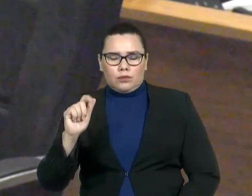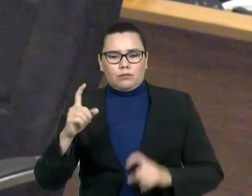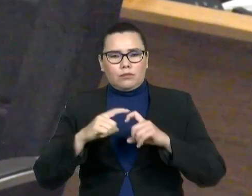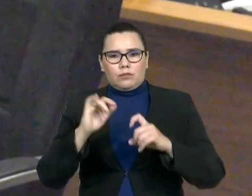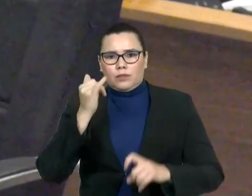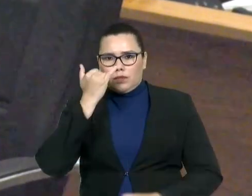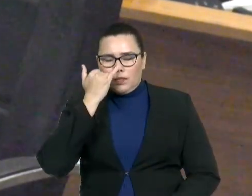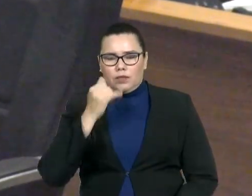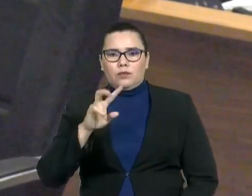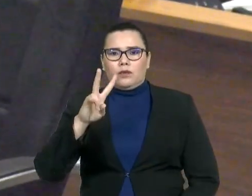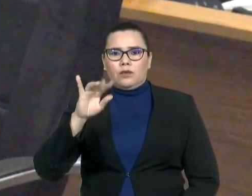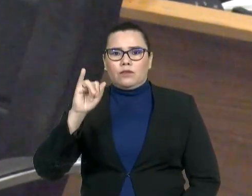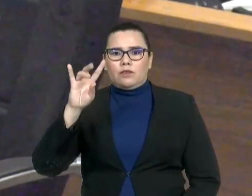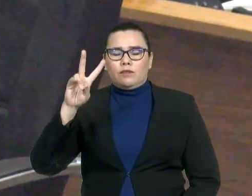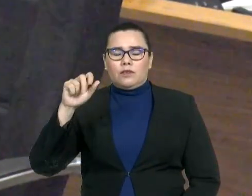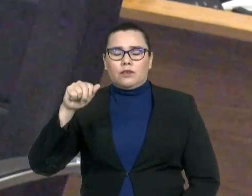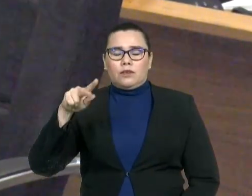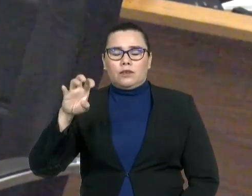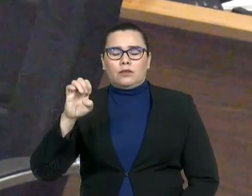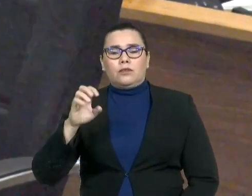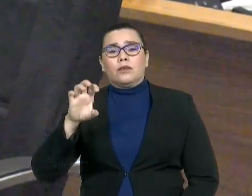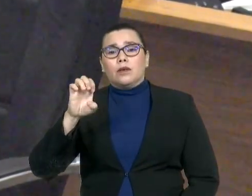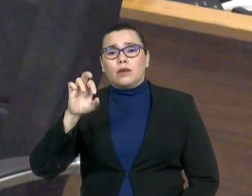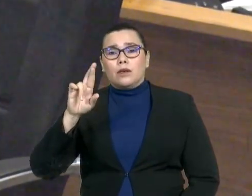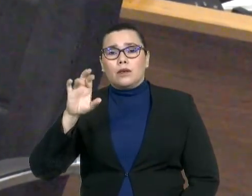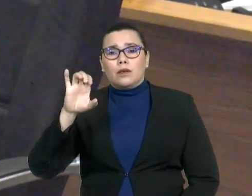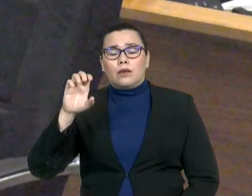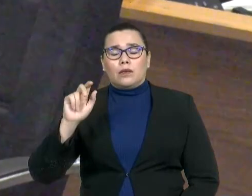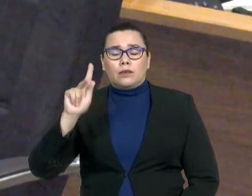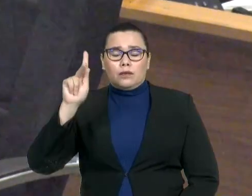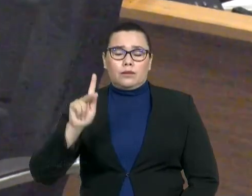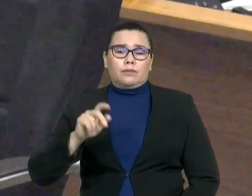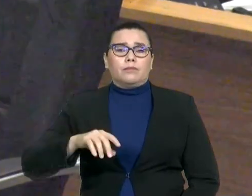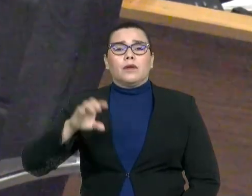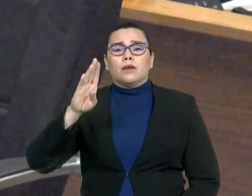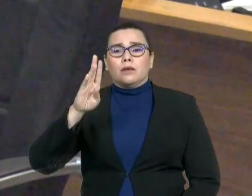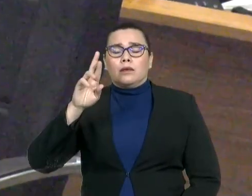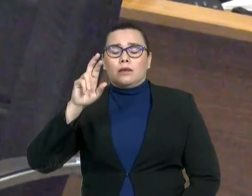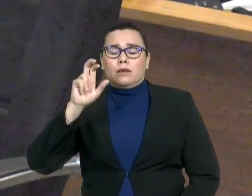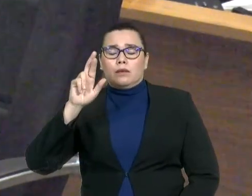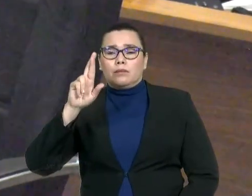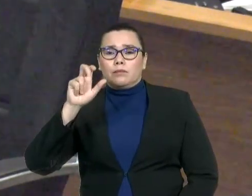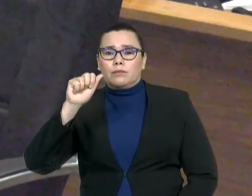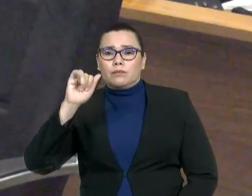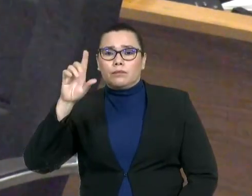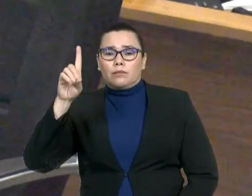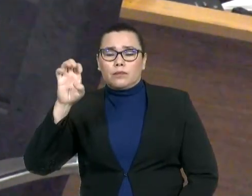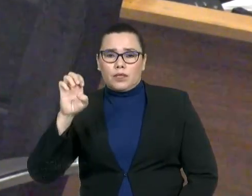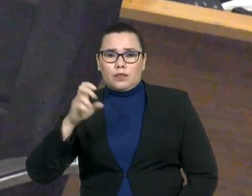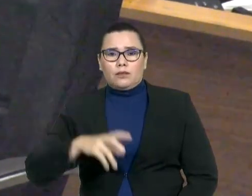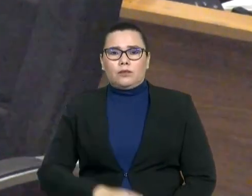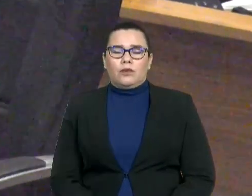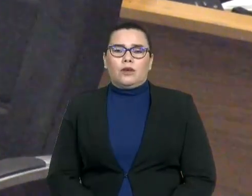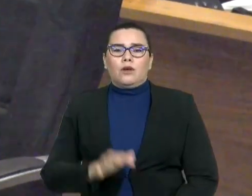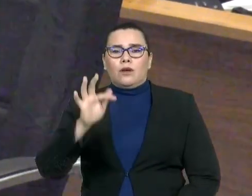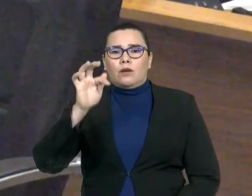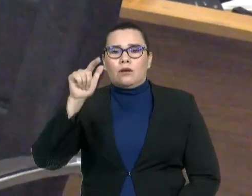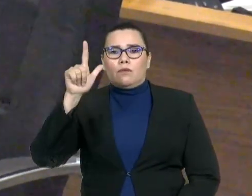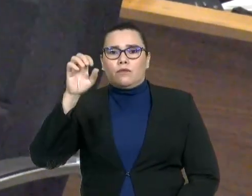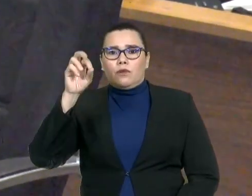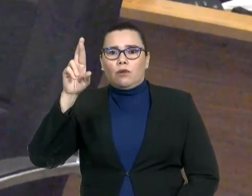doutora Viviane, Edna Silva, Eric Costa, Fabiana Vilar, Fernando Braide, Florencio Neto, Francisco Najib, Guilherme